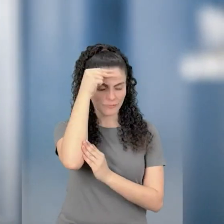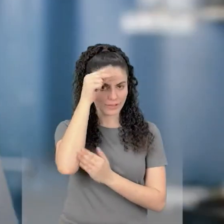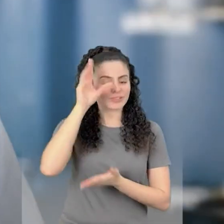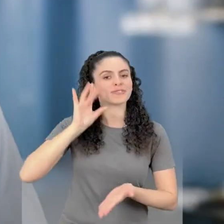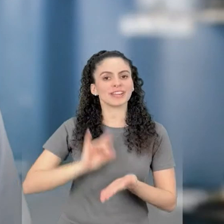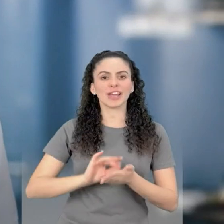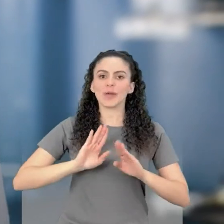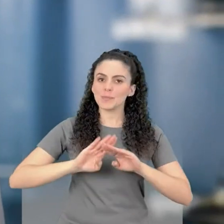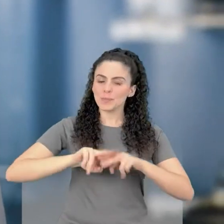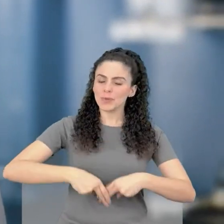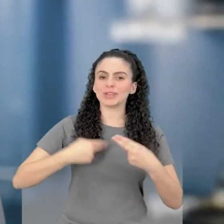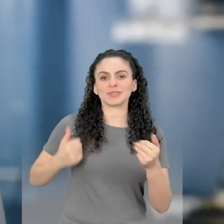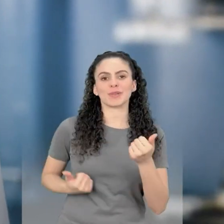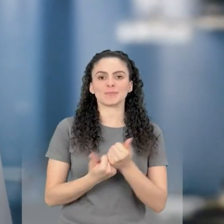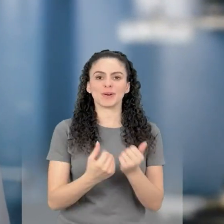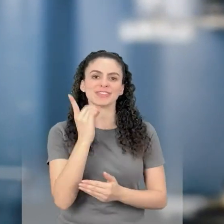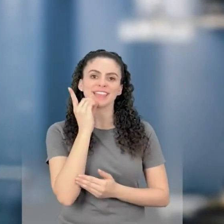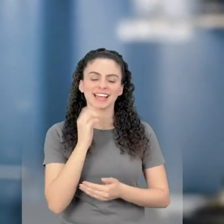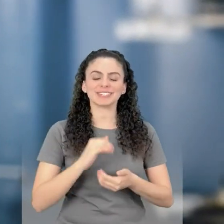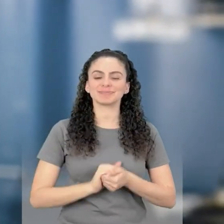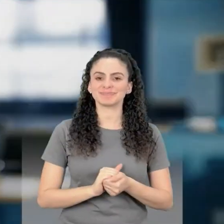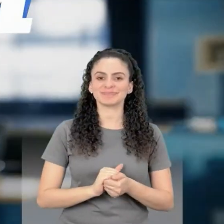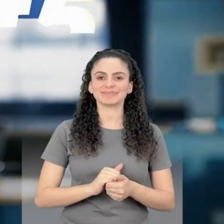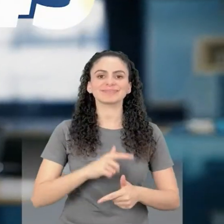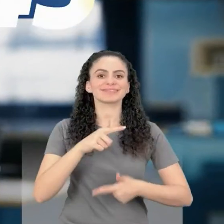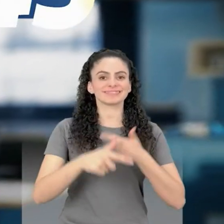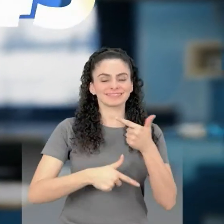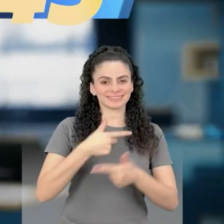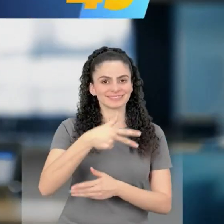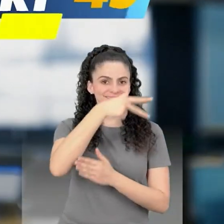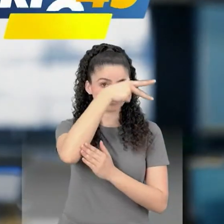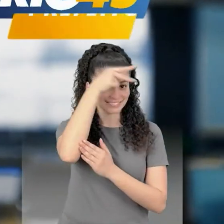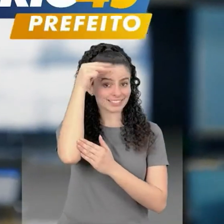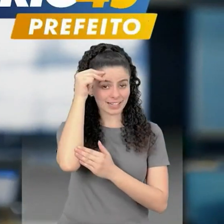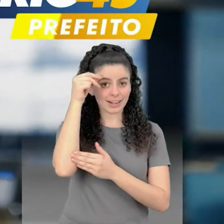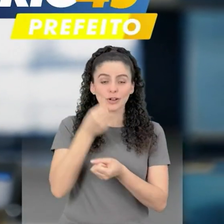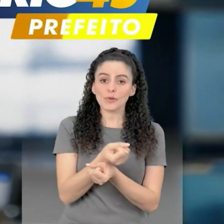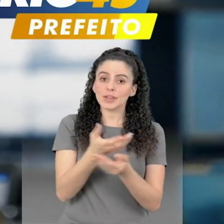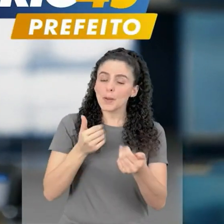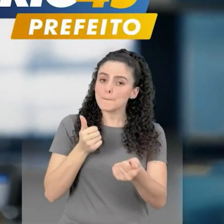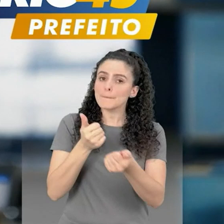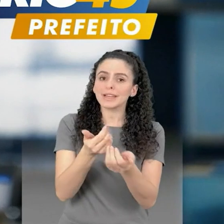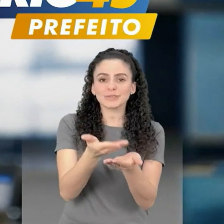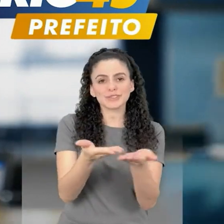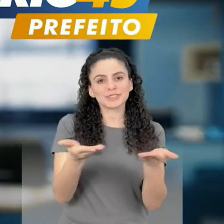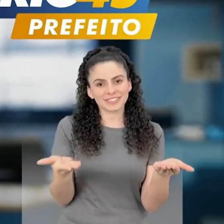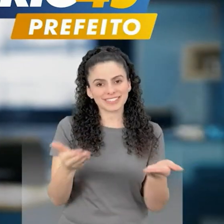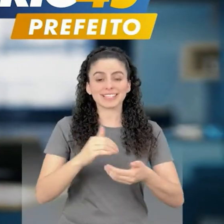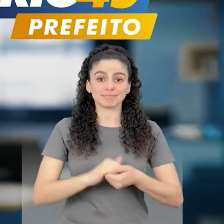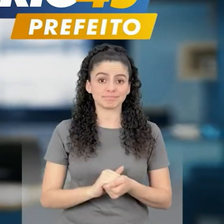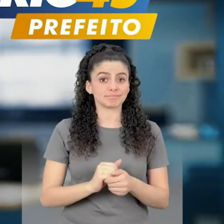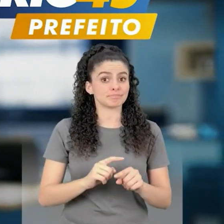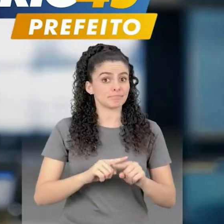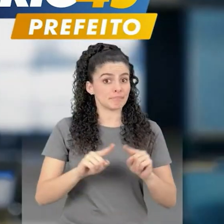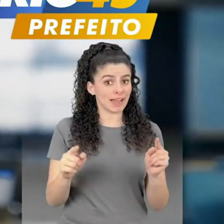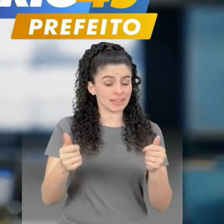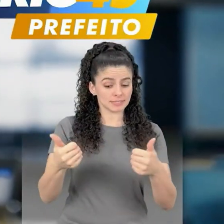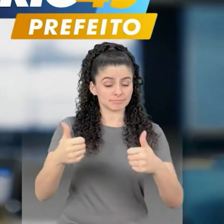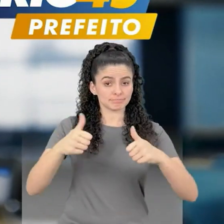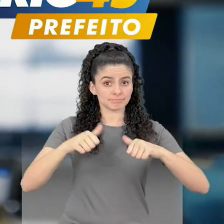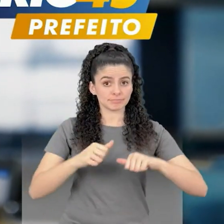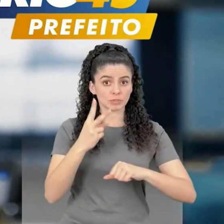de verdade. É por isso que o meu candidato a prefeito é o Dário. Quando fui prefeito, levamos o trabalho da prefeitura até aí, bem perto de você.